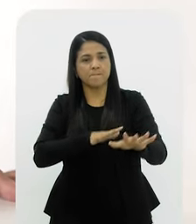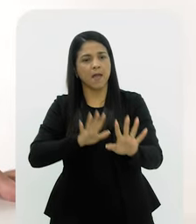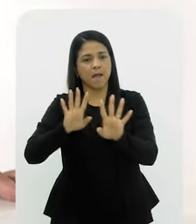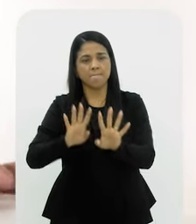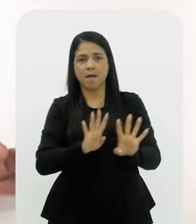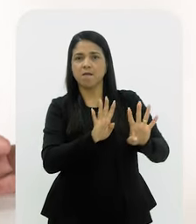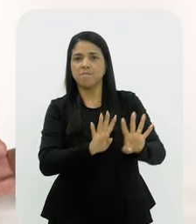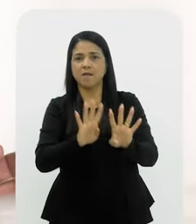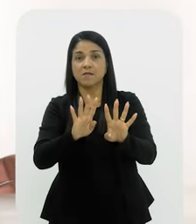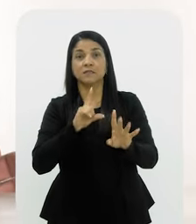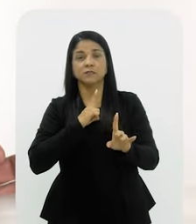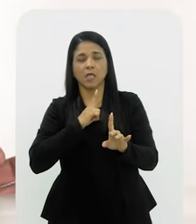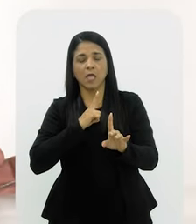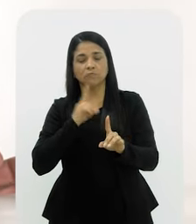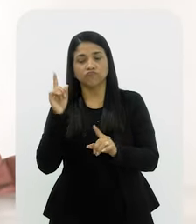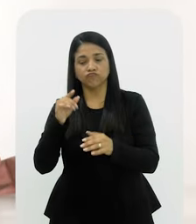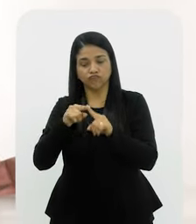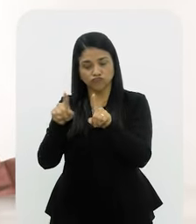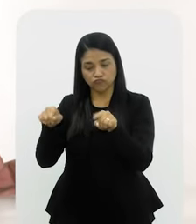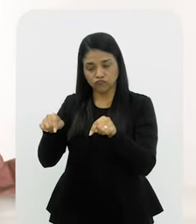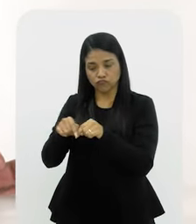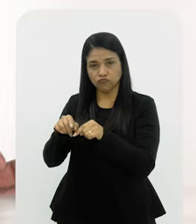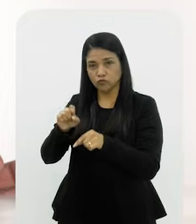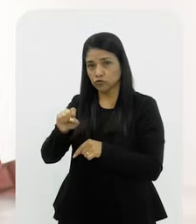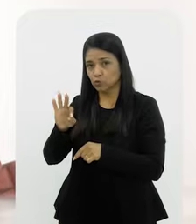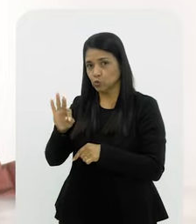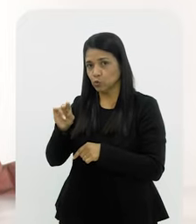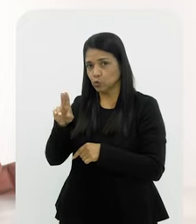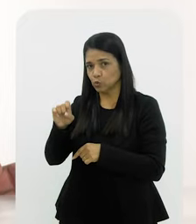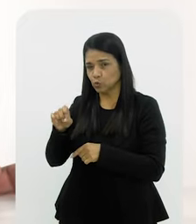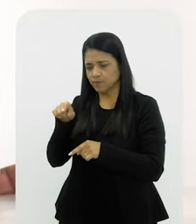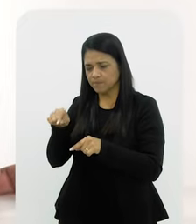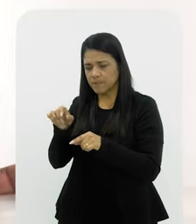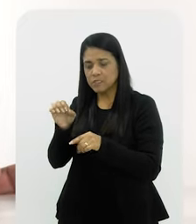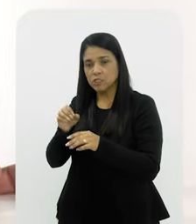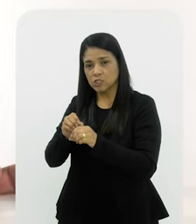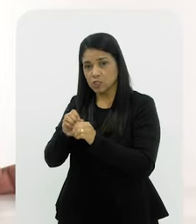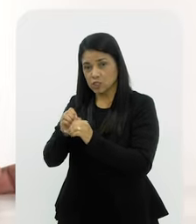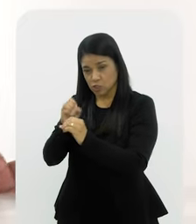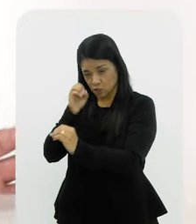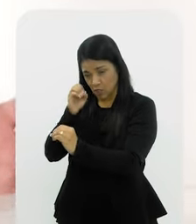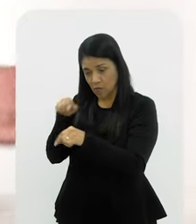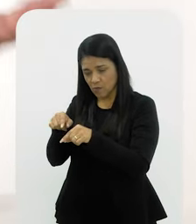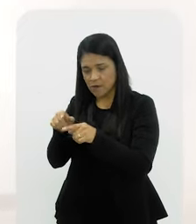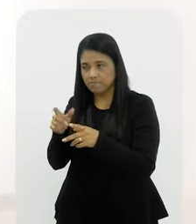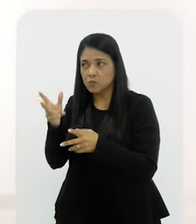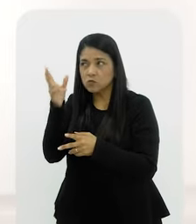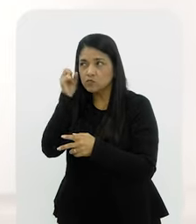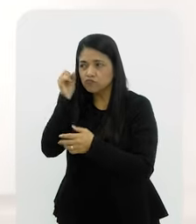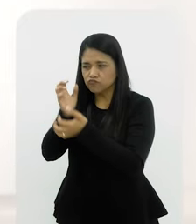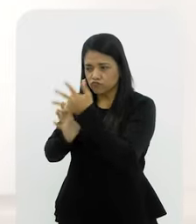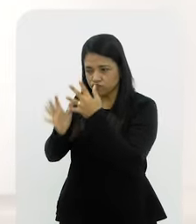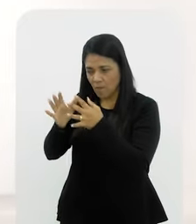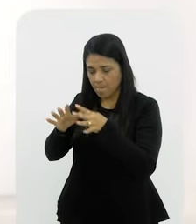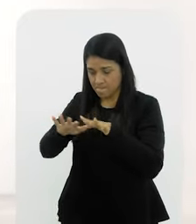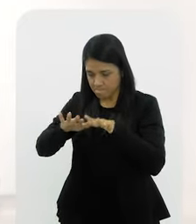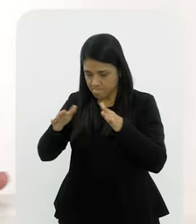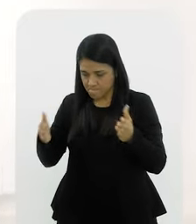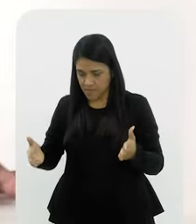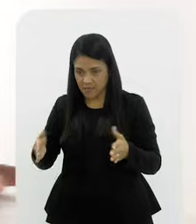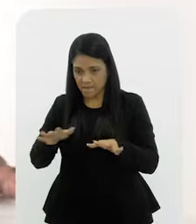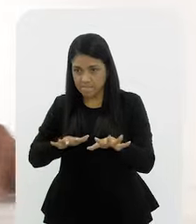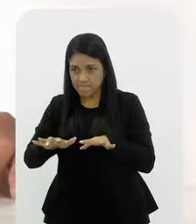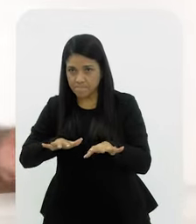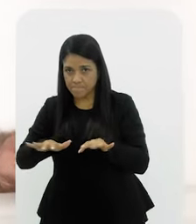desfile, existe o engenheiro que fica no estúdio, porque ele capta esse som todo